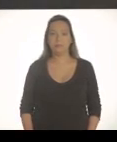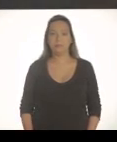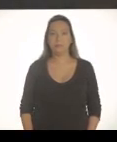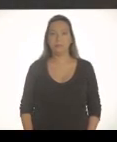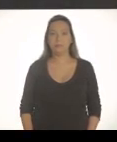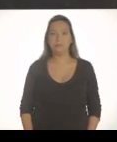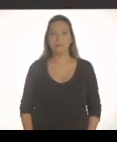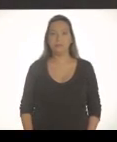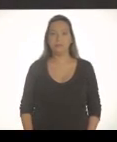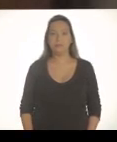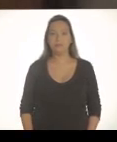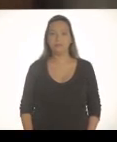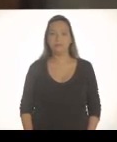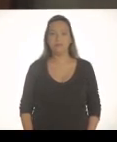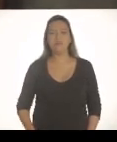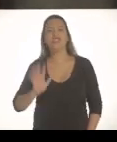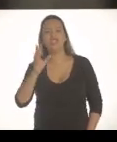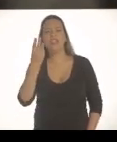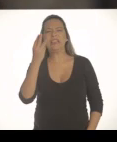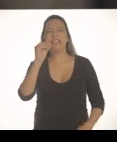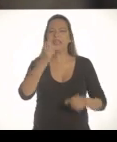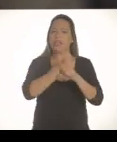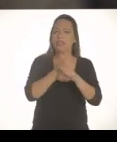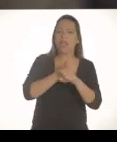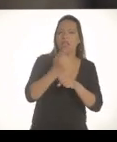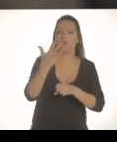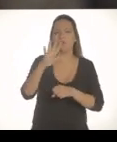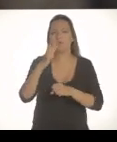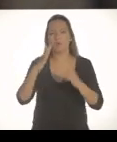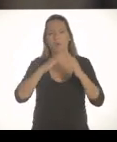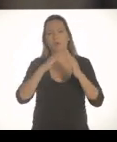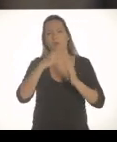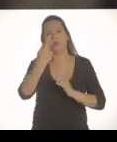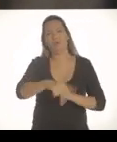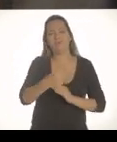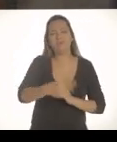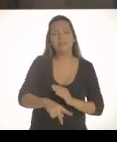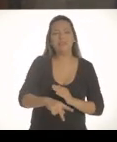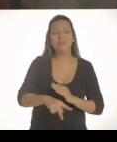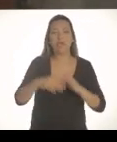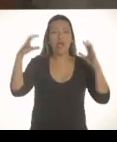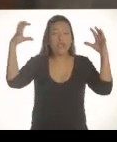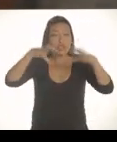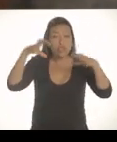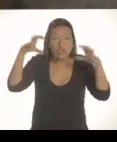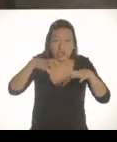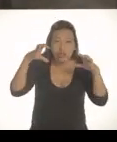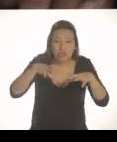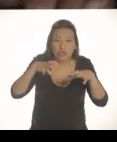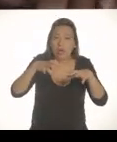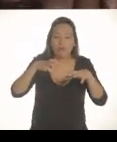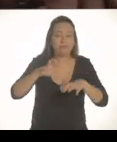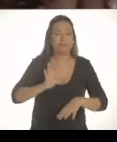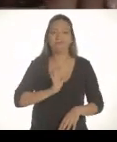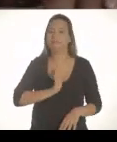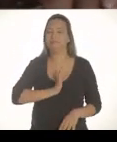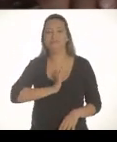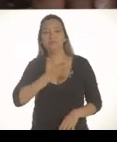Aqui já tem uns 30 anos quase que eu moro aqui. Quando chove forte